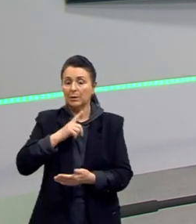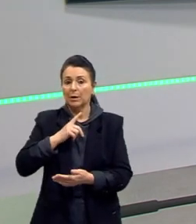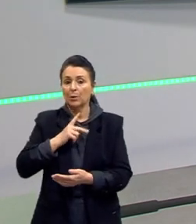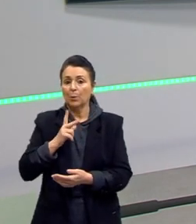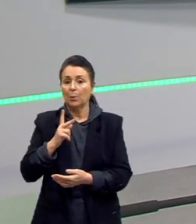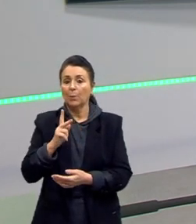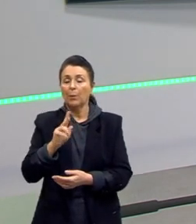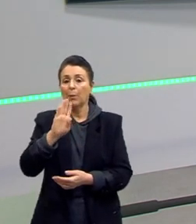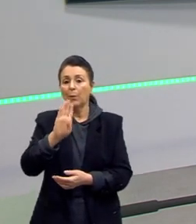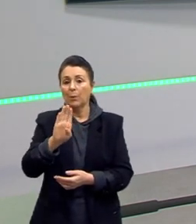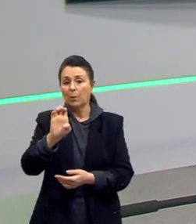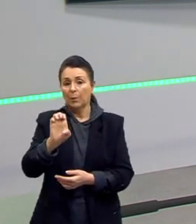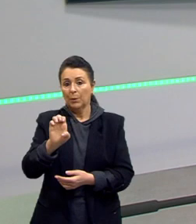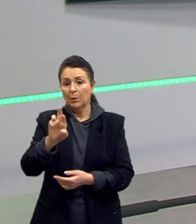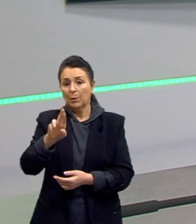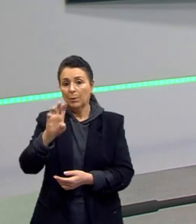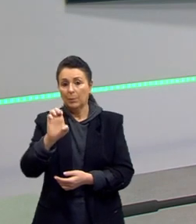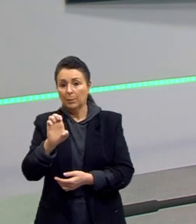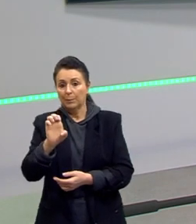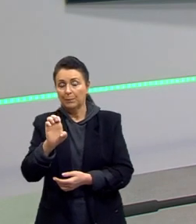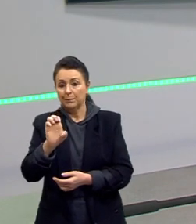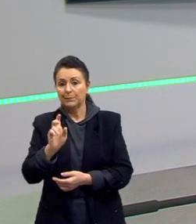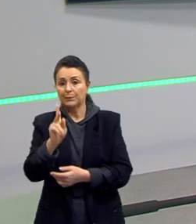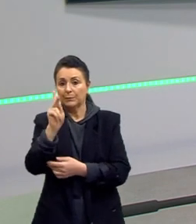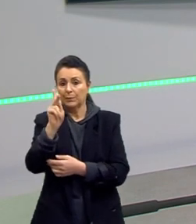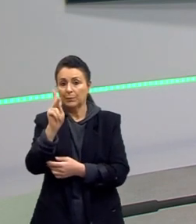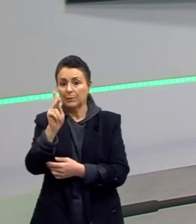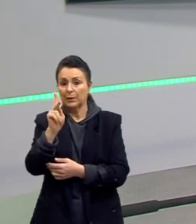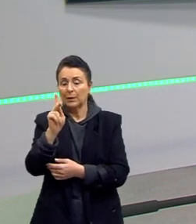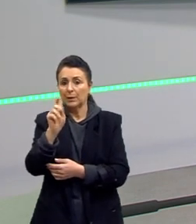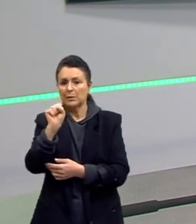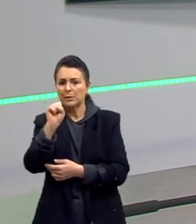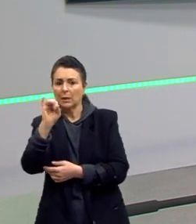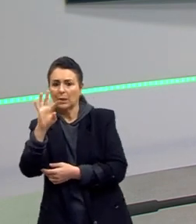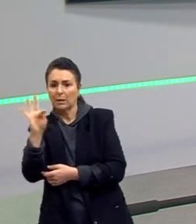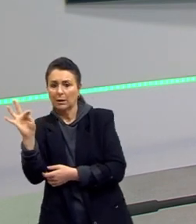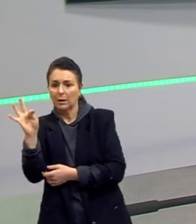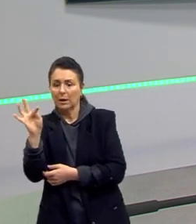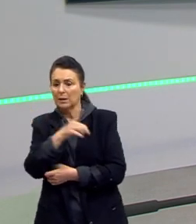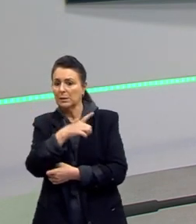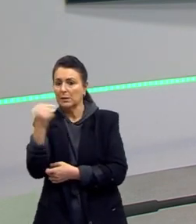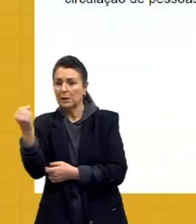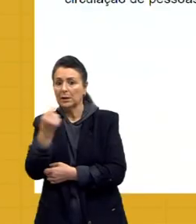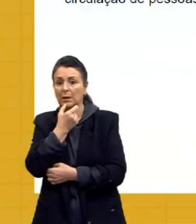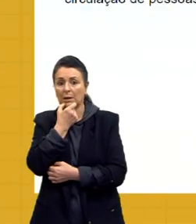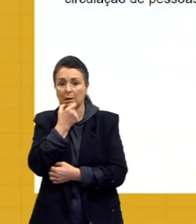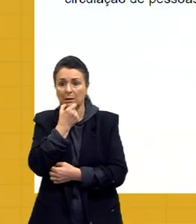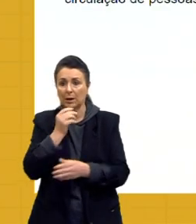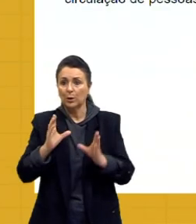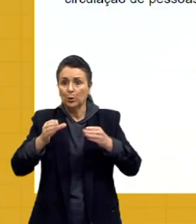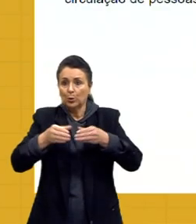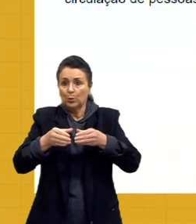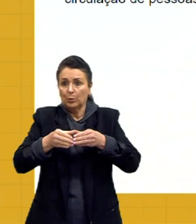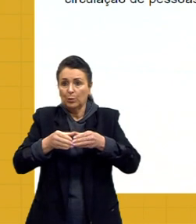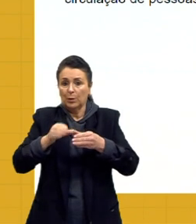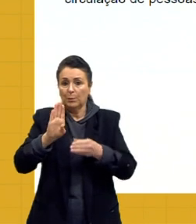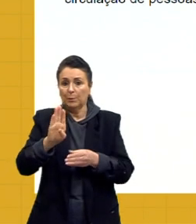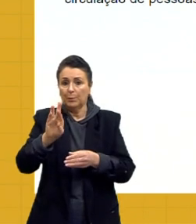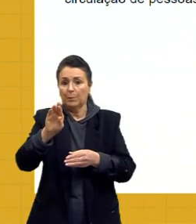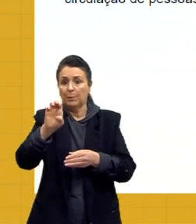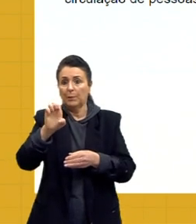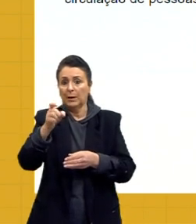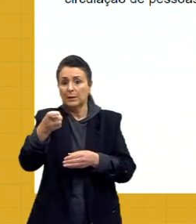né dentro dessa ideia ou a saída né da Inglaterra Qual que é a questão da saída da Inglaterra justamente aquela